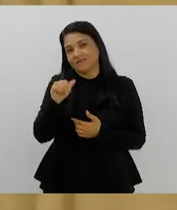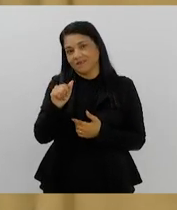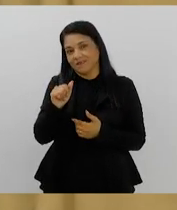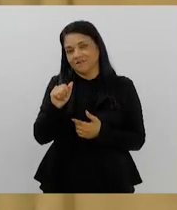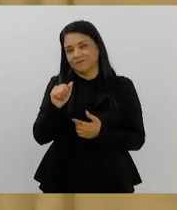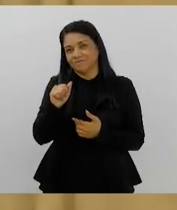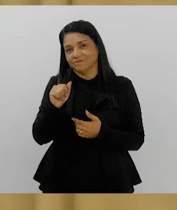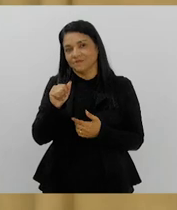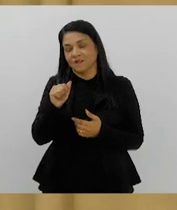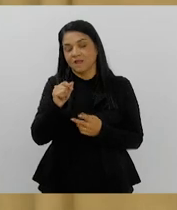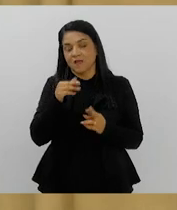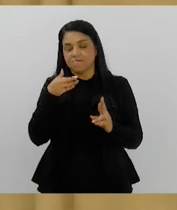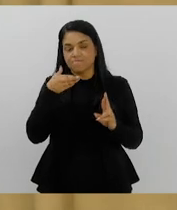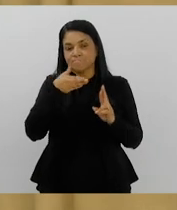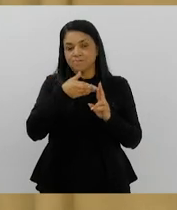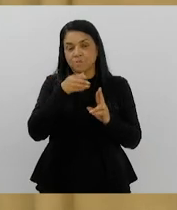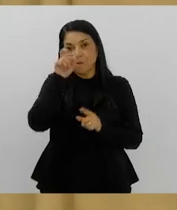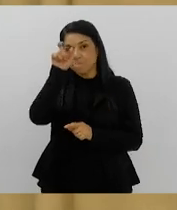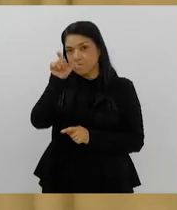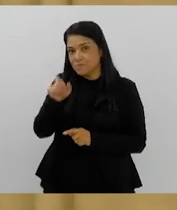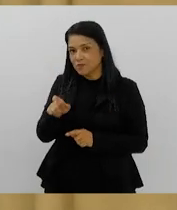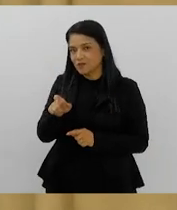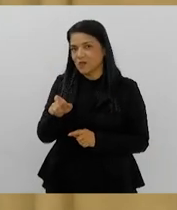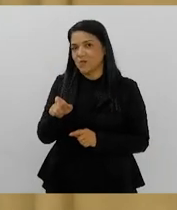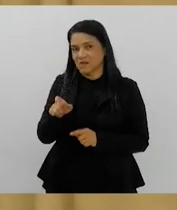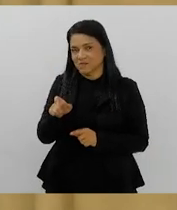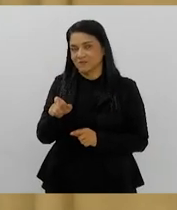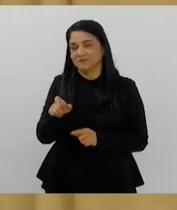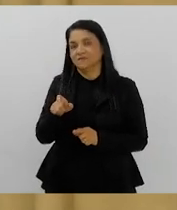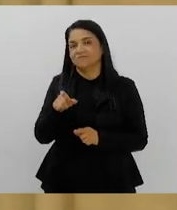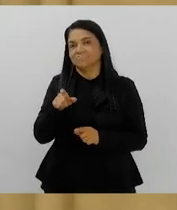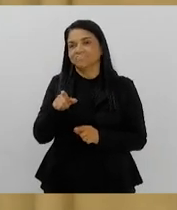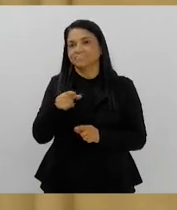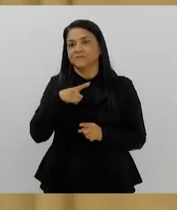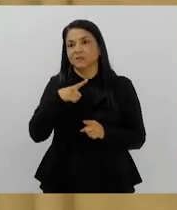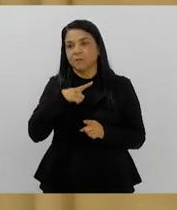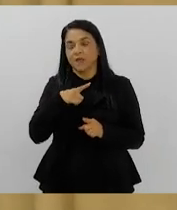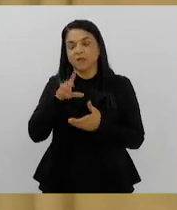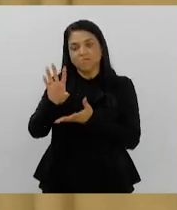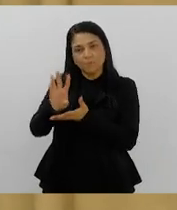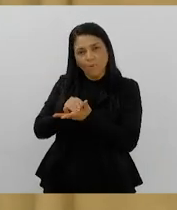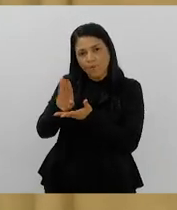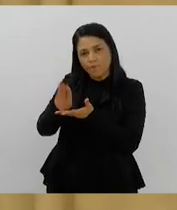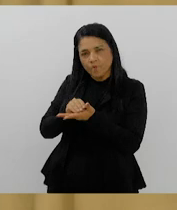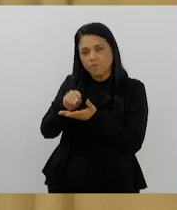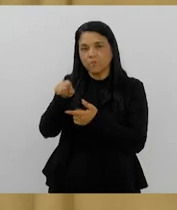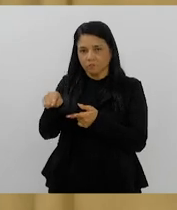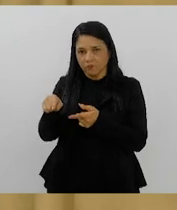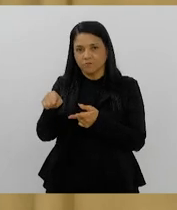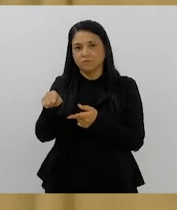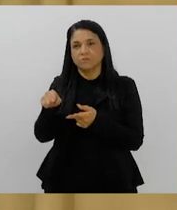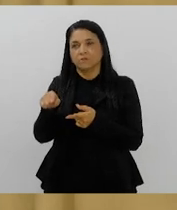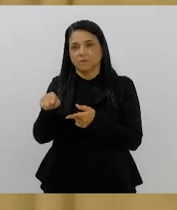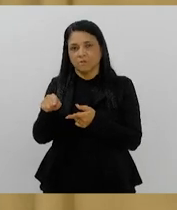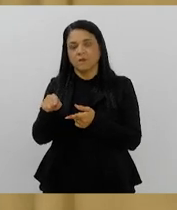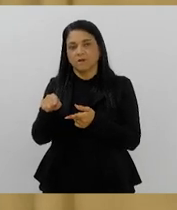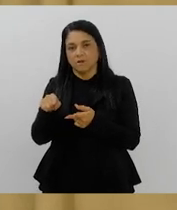alguma personalidade extremista. Também a gente percebe que o efeito imitação ele ocorre entre esses